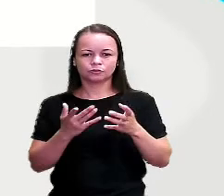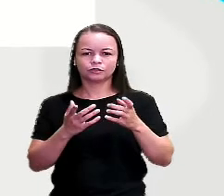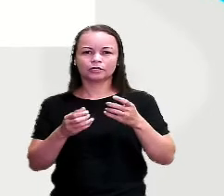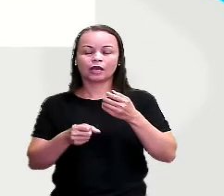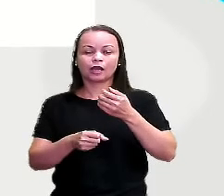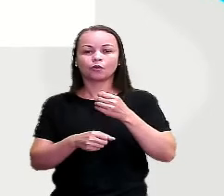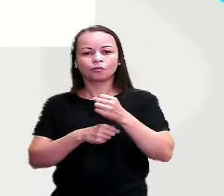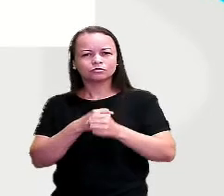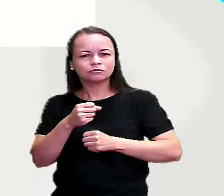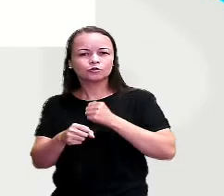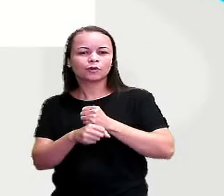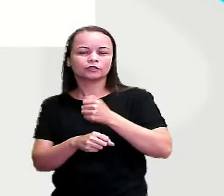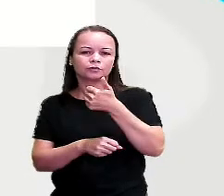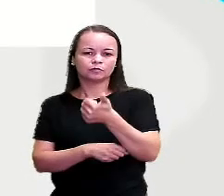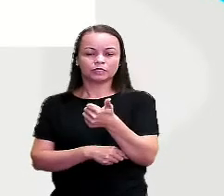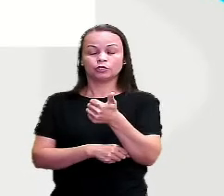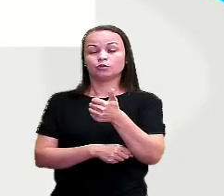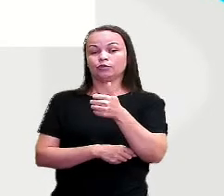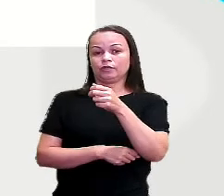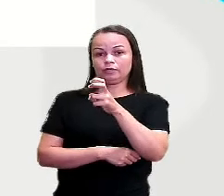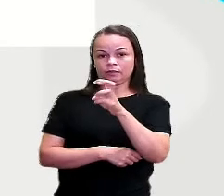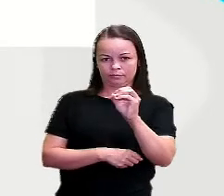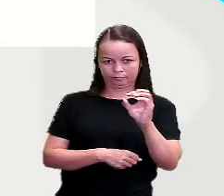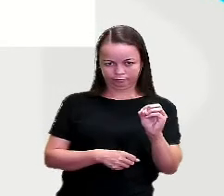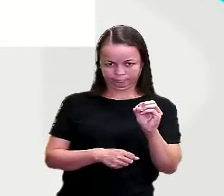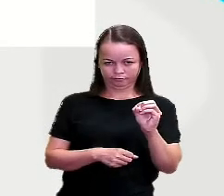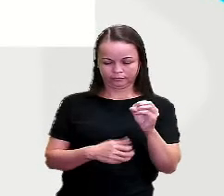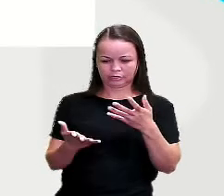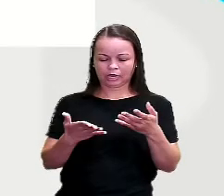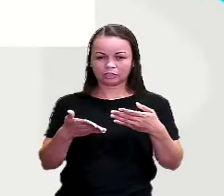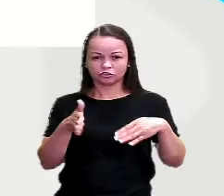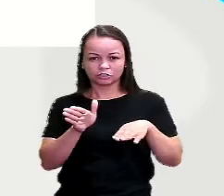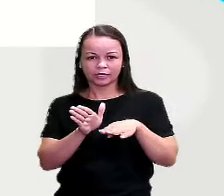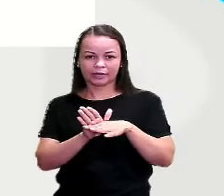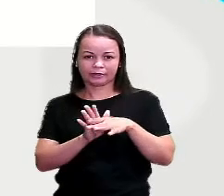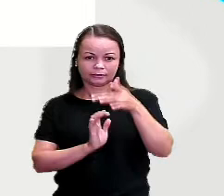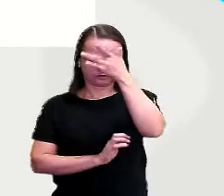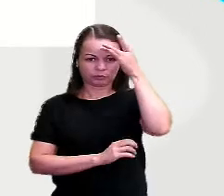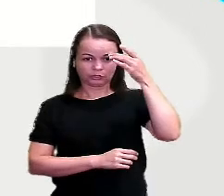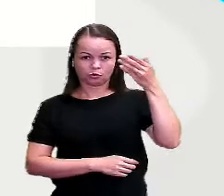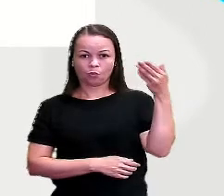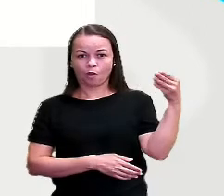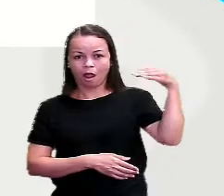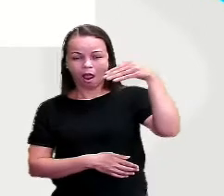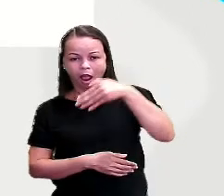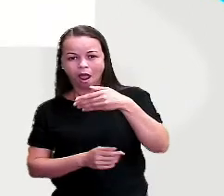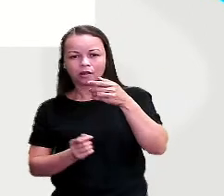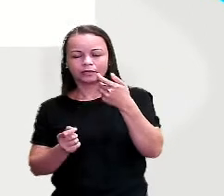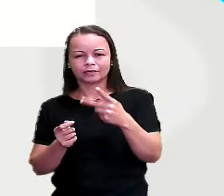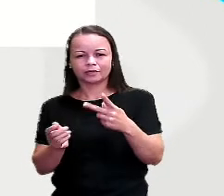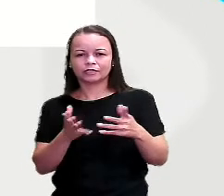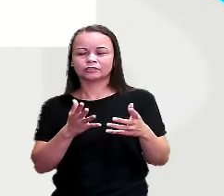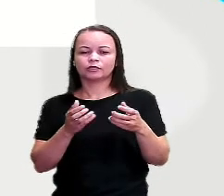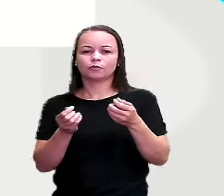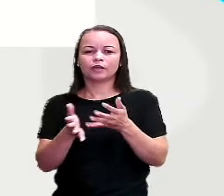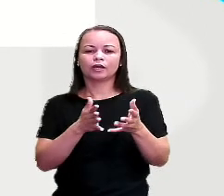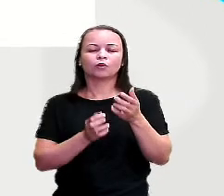de 1500. A chegada dos portugueses aqui se deu pela expedição de Pedro Álvares